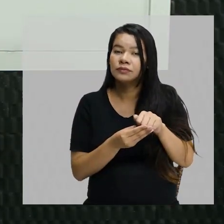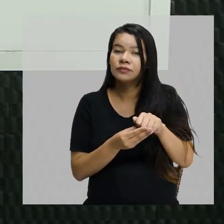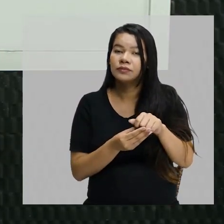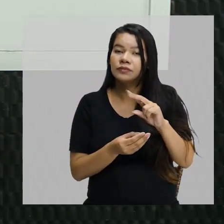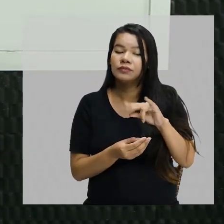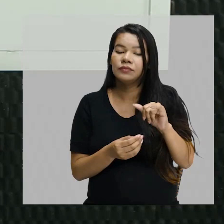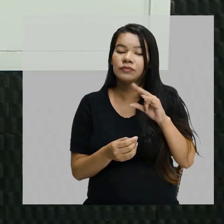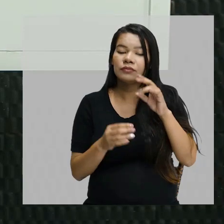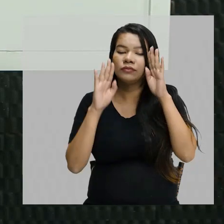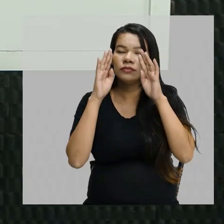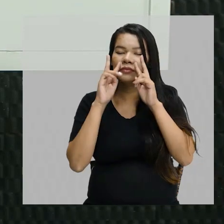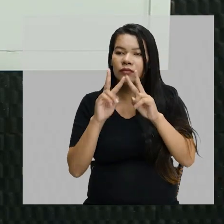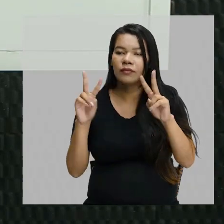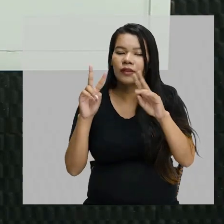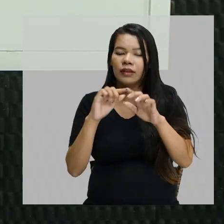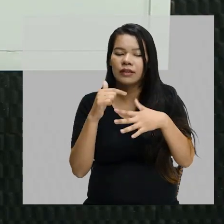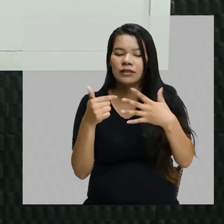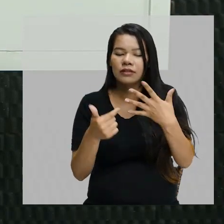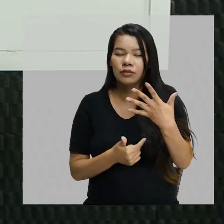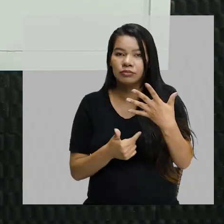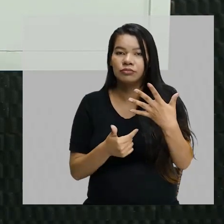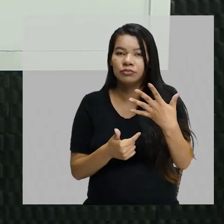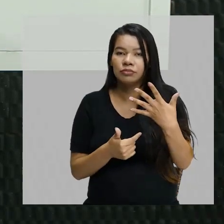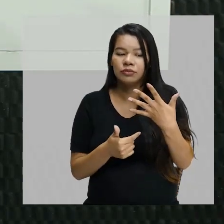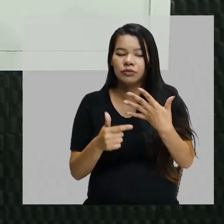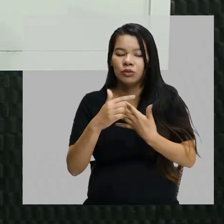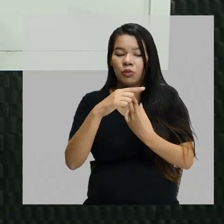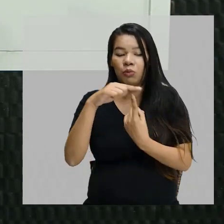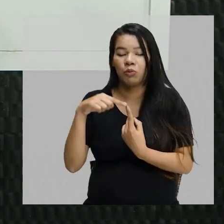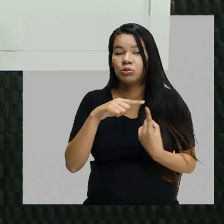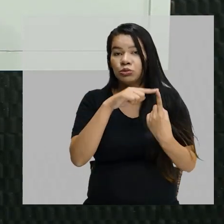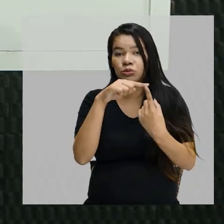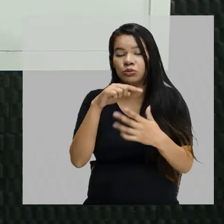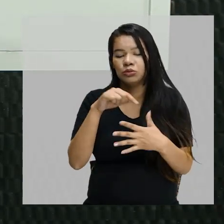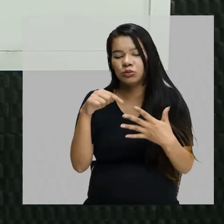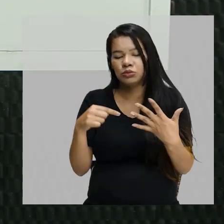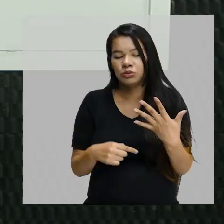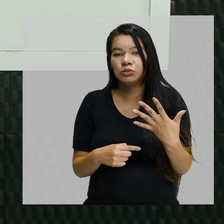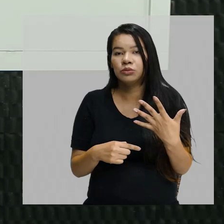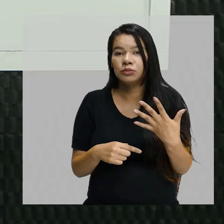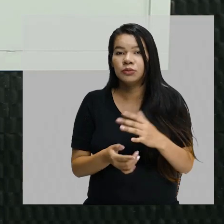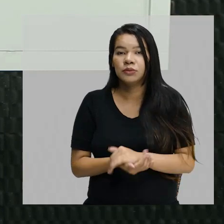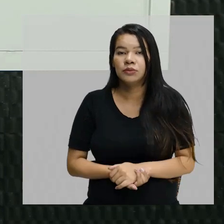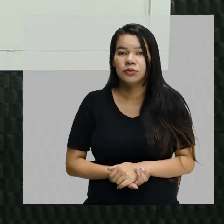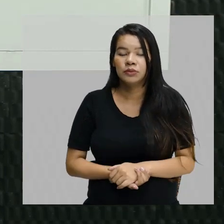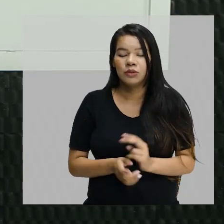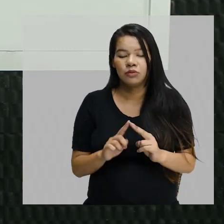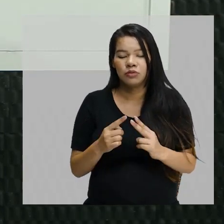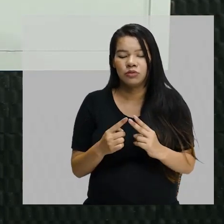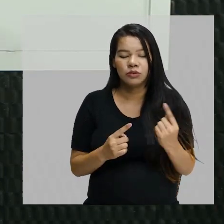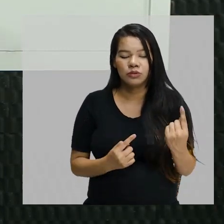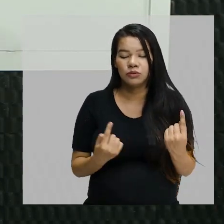as cinco tá possibilidades que nós temos de tipos as duas formas certo